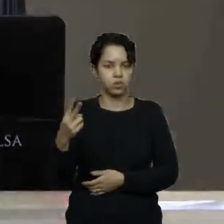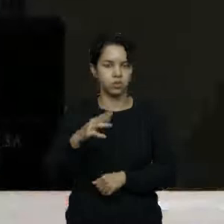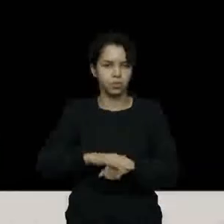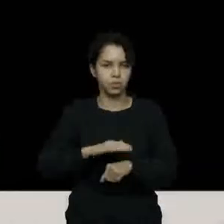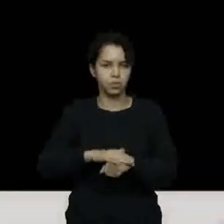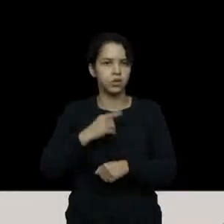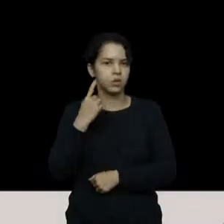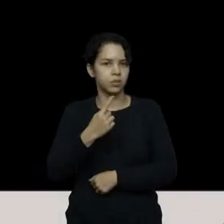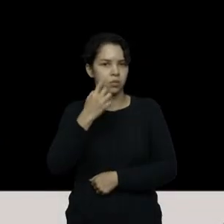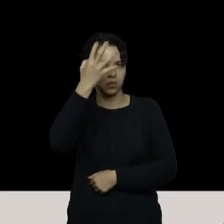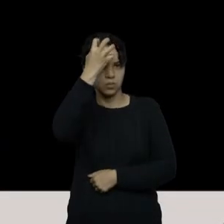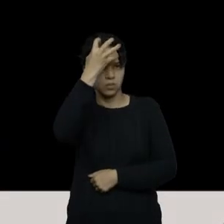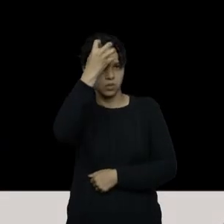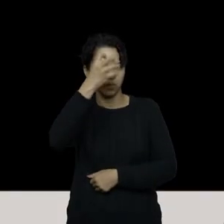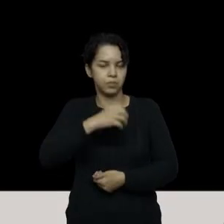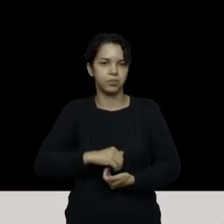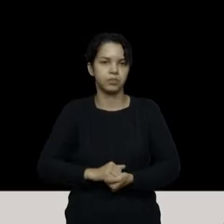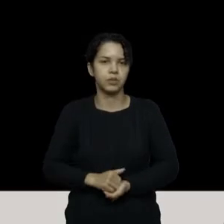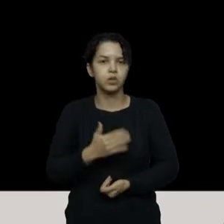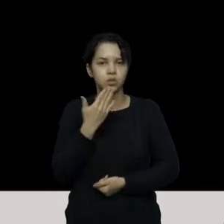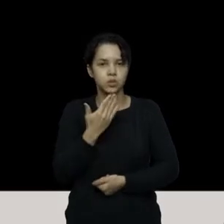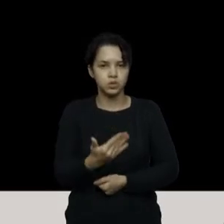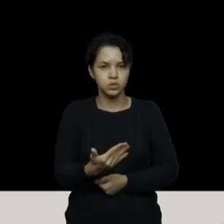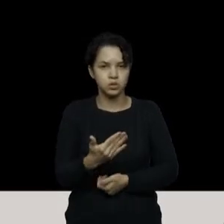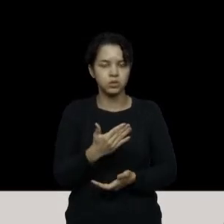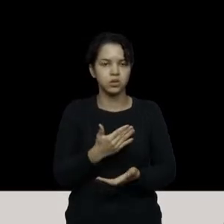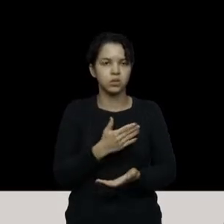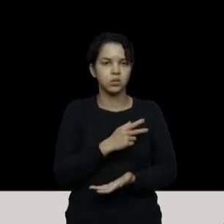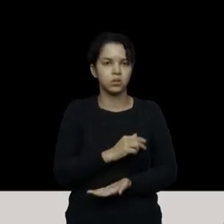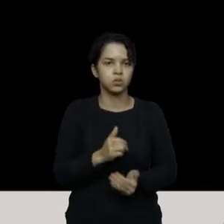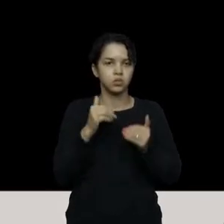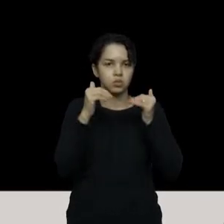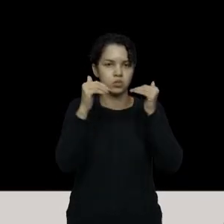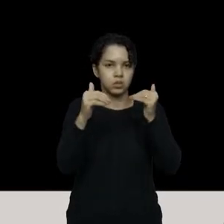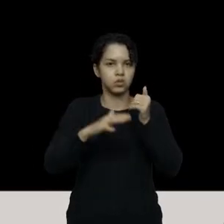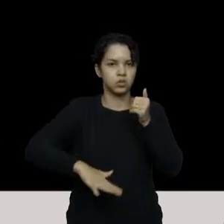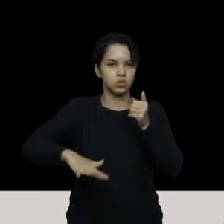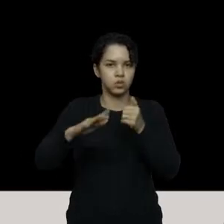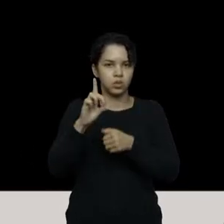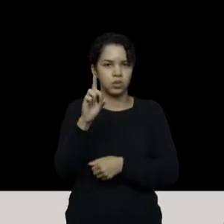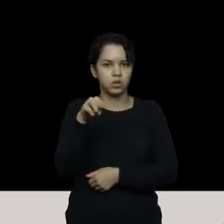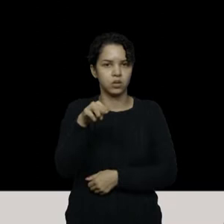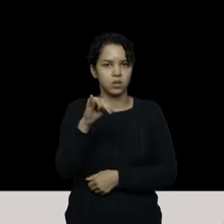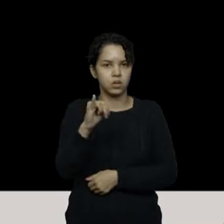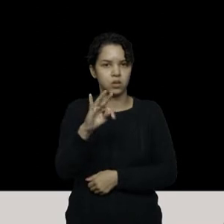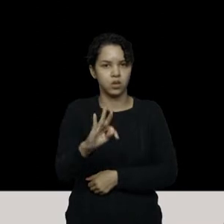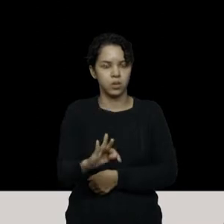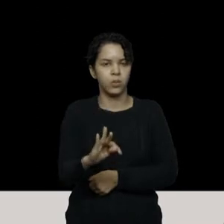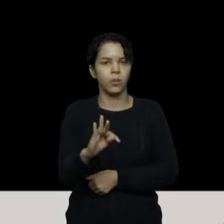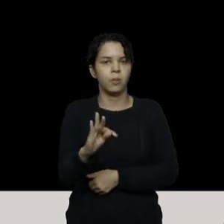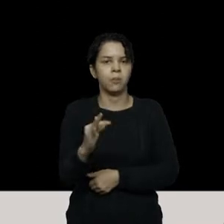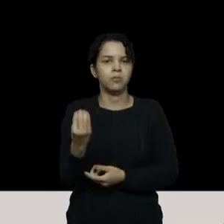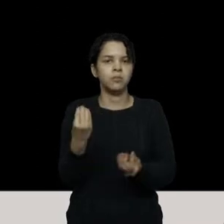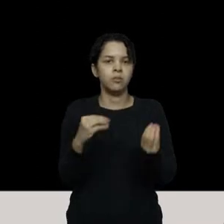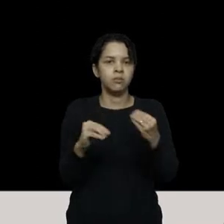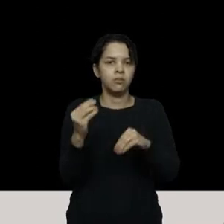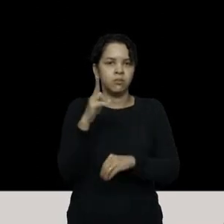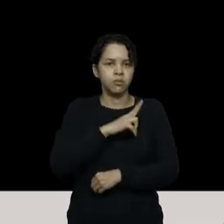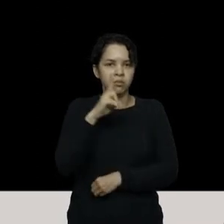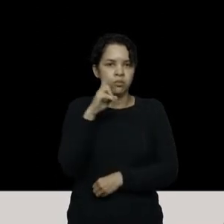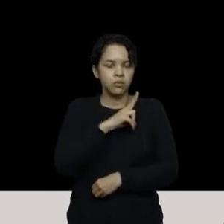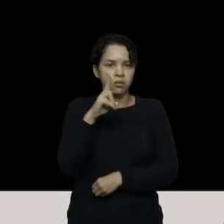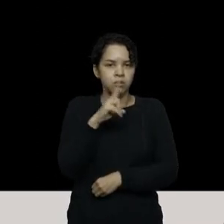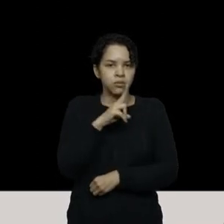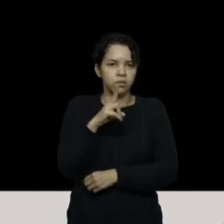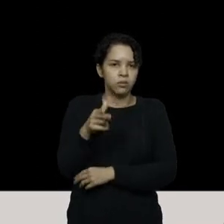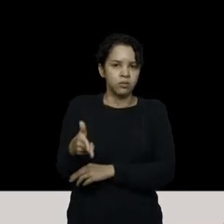autor Deputado Ismael dos Santos solicita o superintendente regional do dnit a instalação urgente de radares